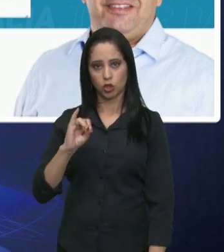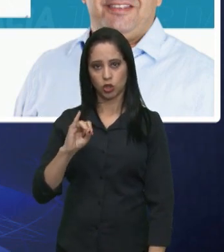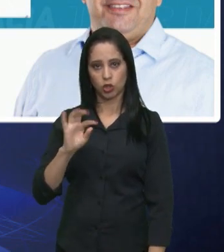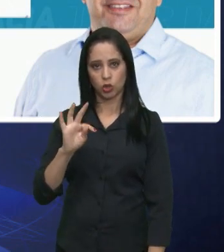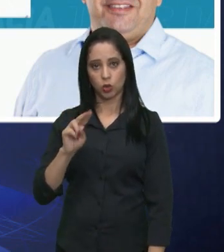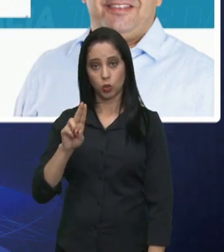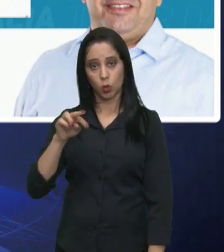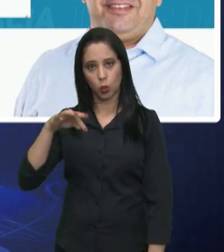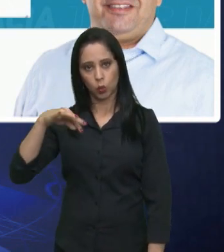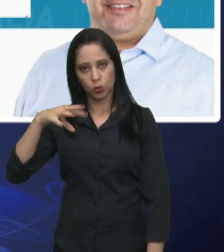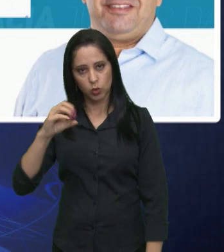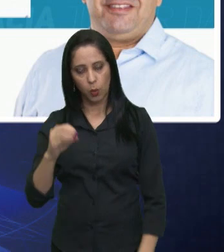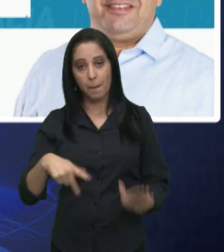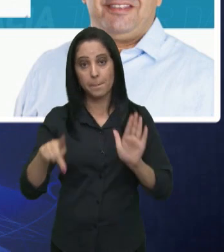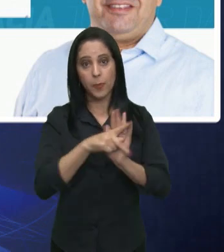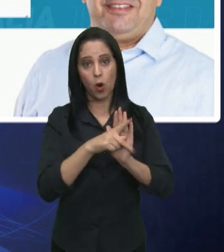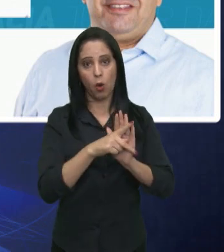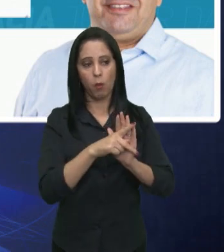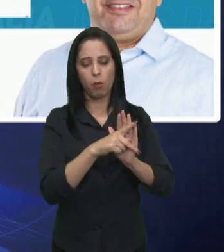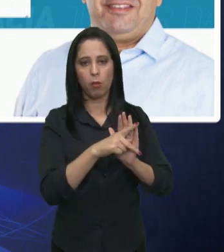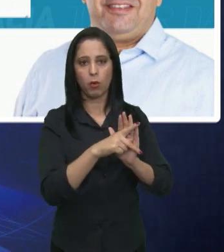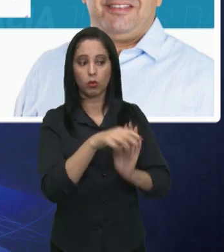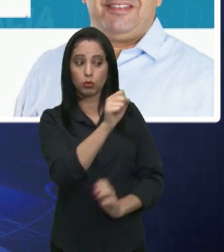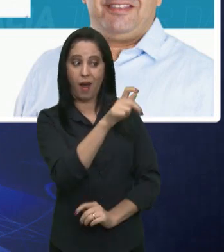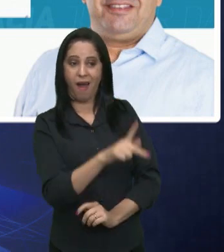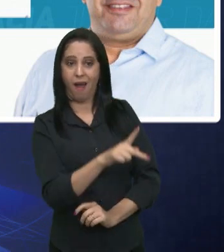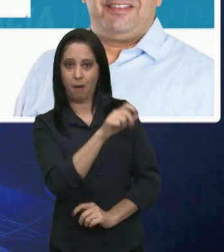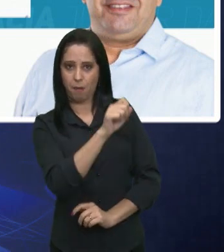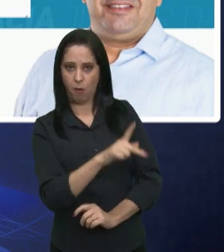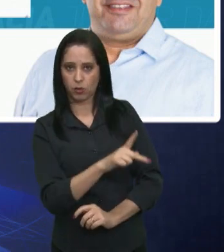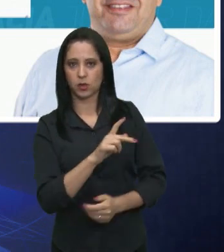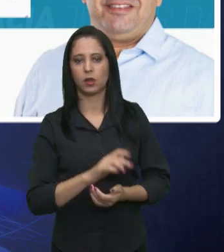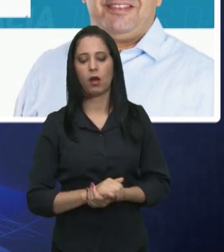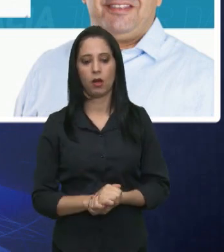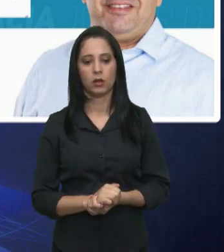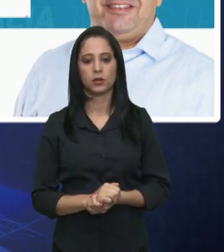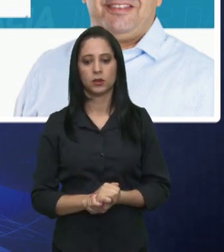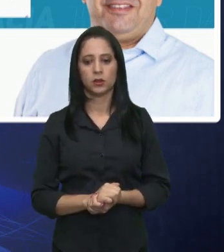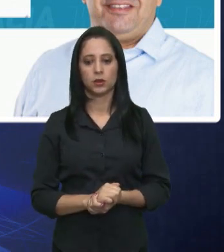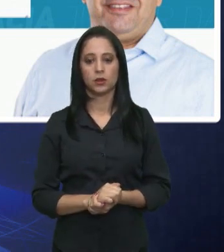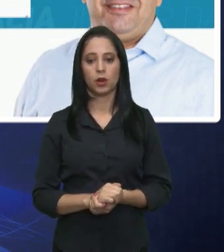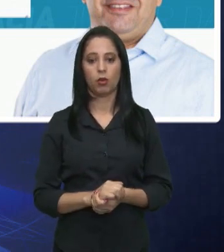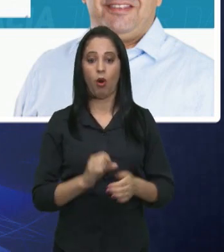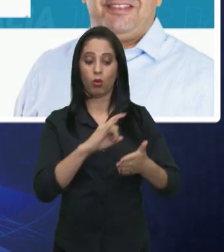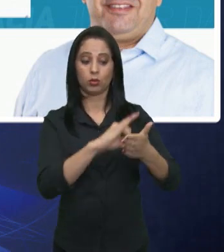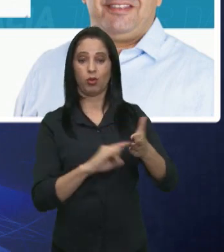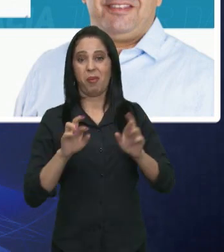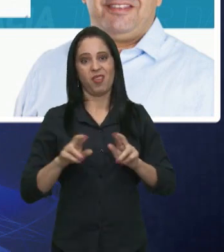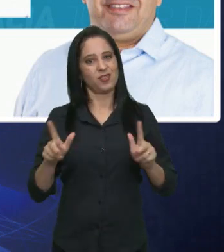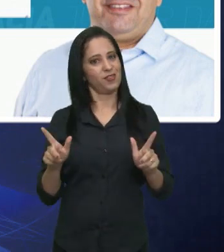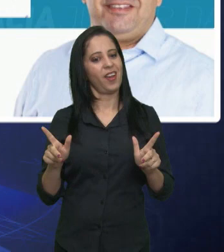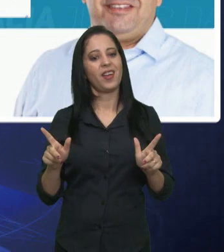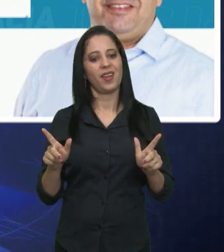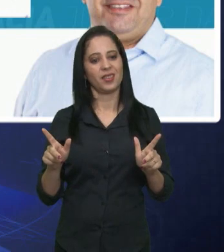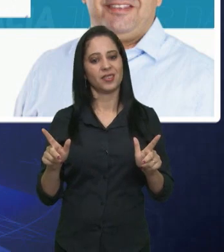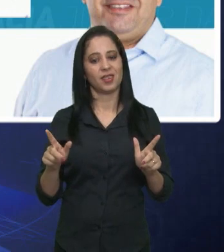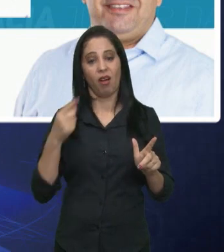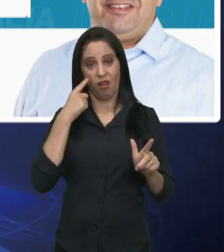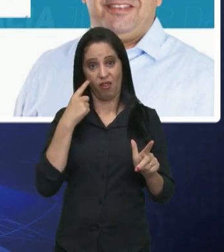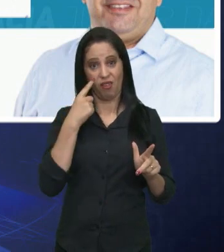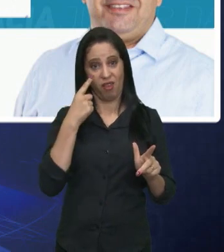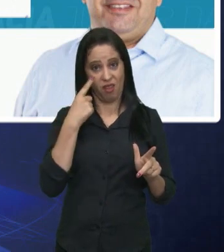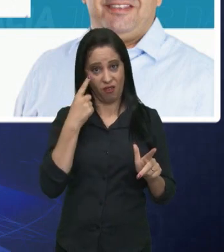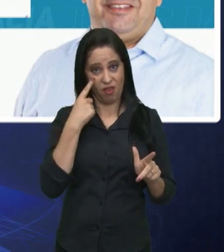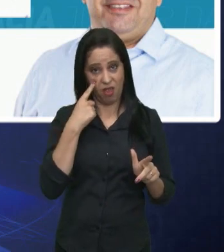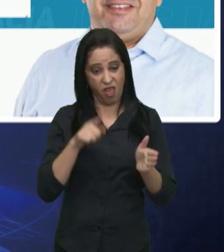comparativo, que mesmo o Instituto e o documento da Prefeitura, eles têm divergências nos valores. Então, olha só para vocês verem a questão